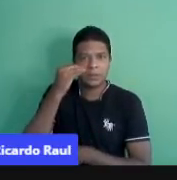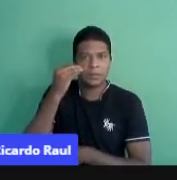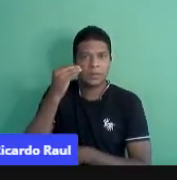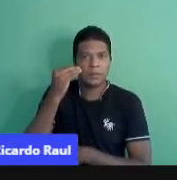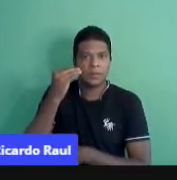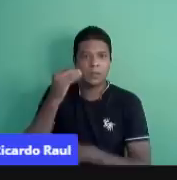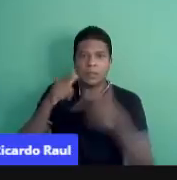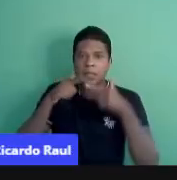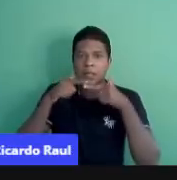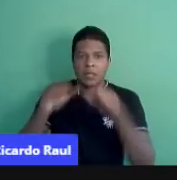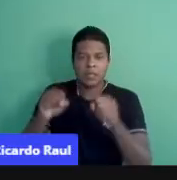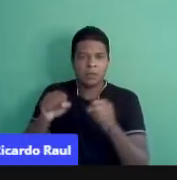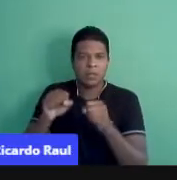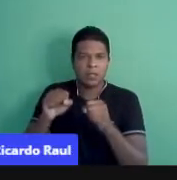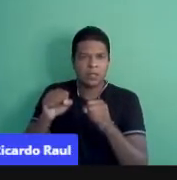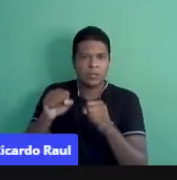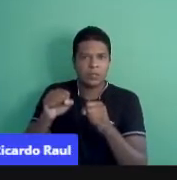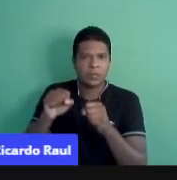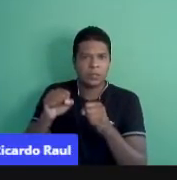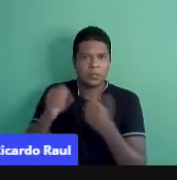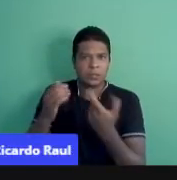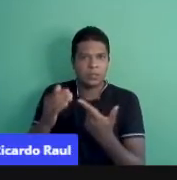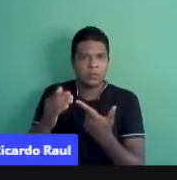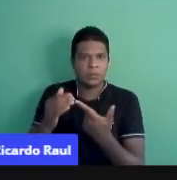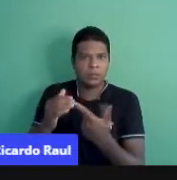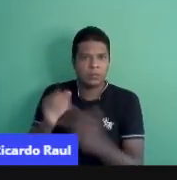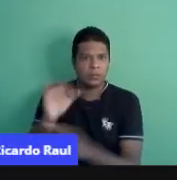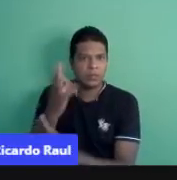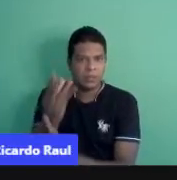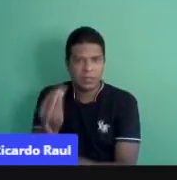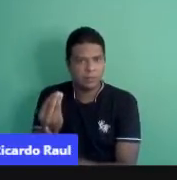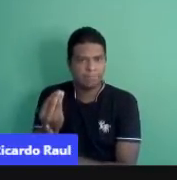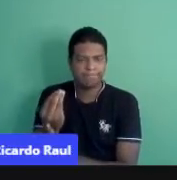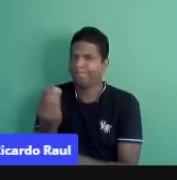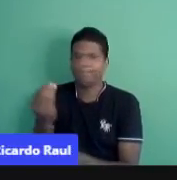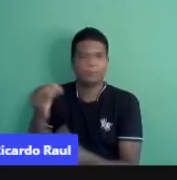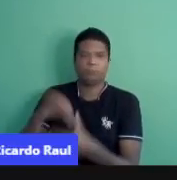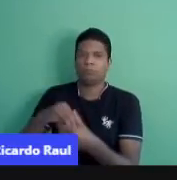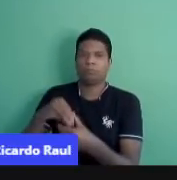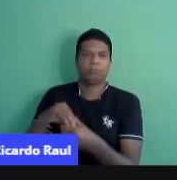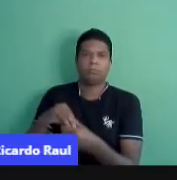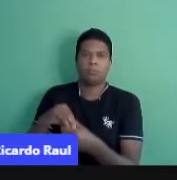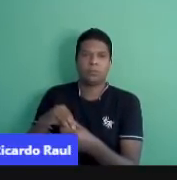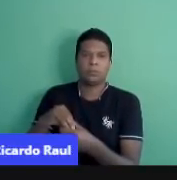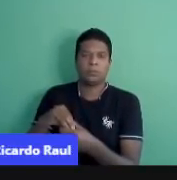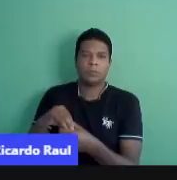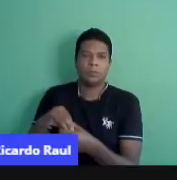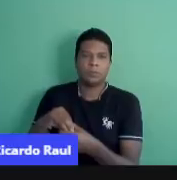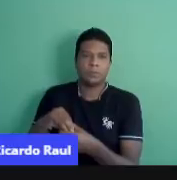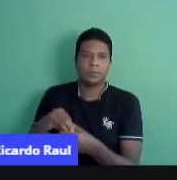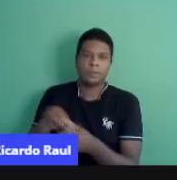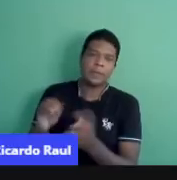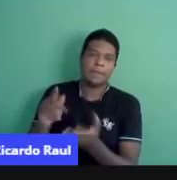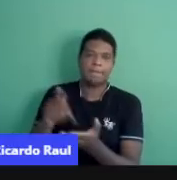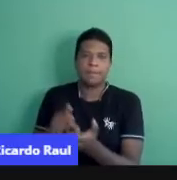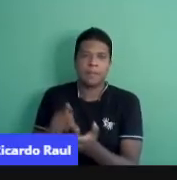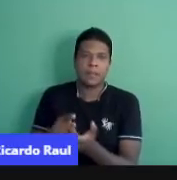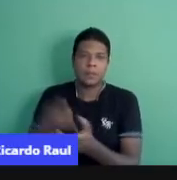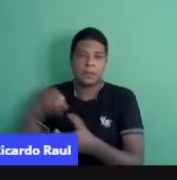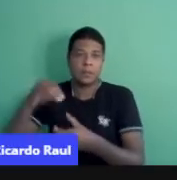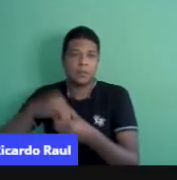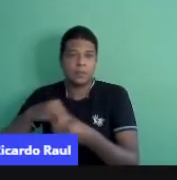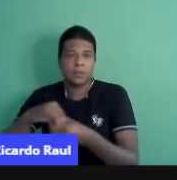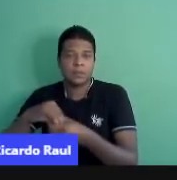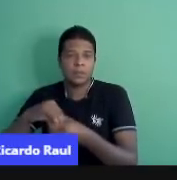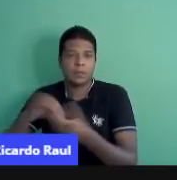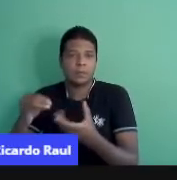linguagens artísticas. Entretanto, não é dentro deste campo, na verdade, não só dentro deste campo,